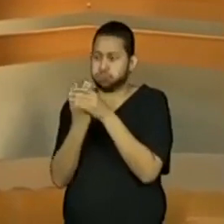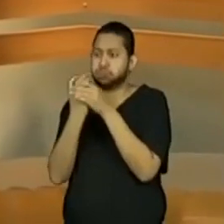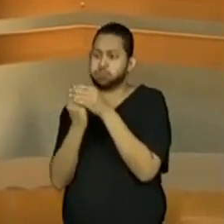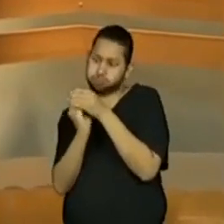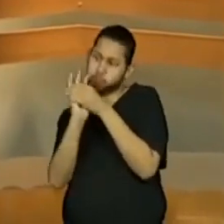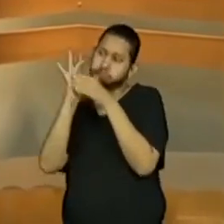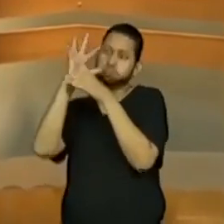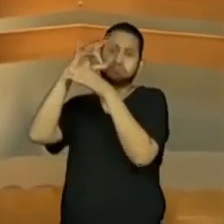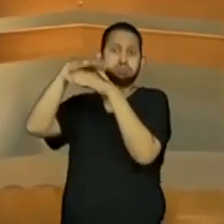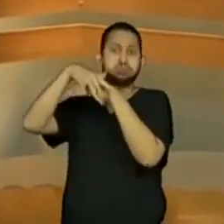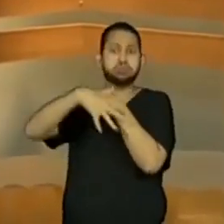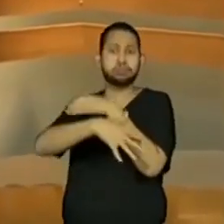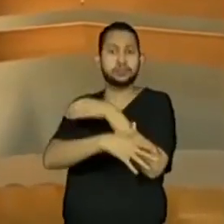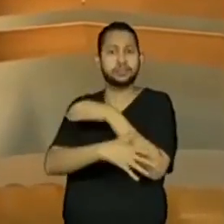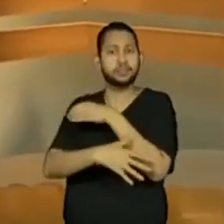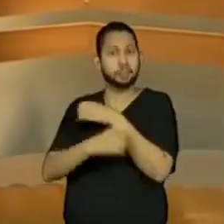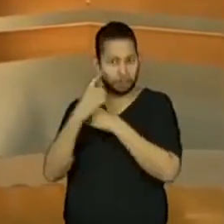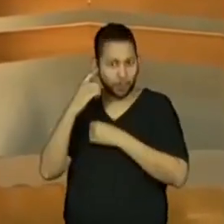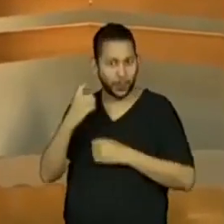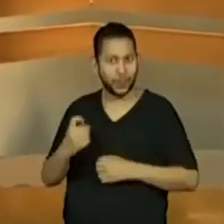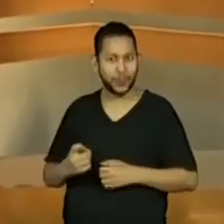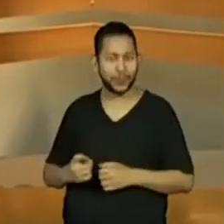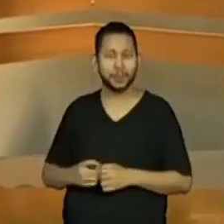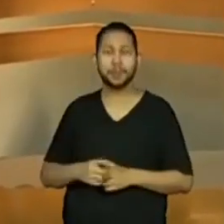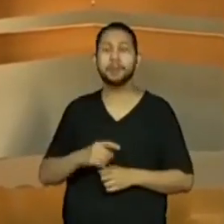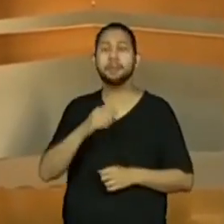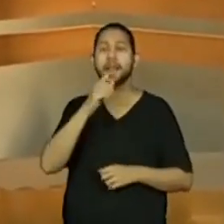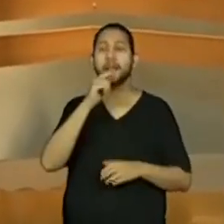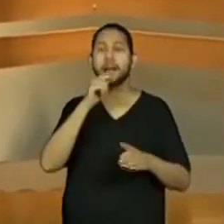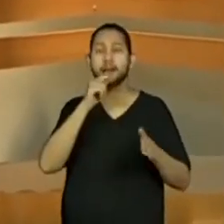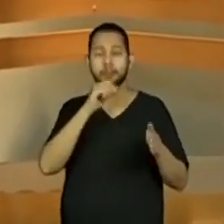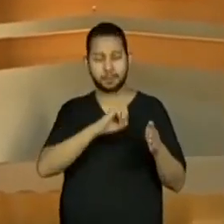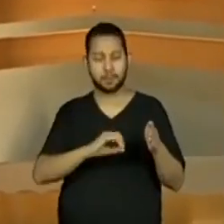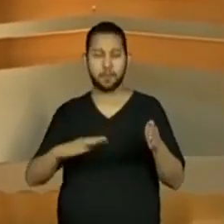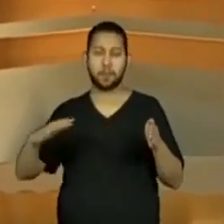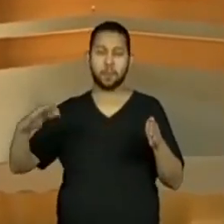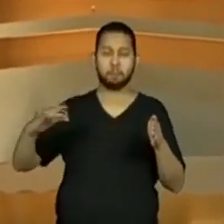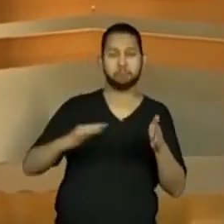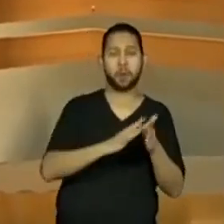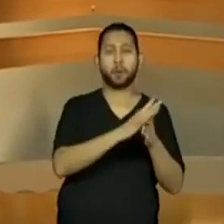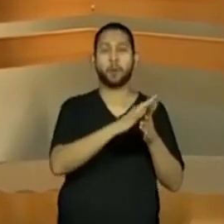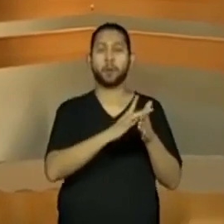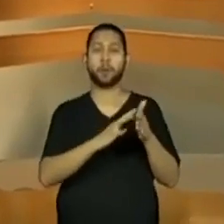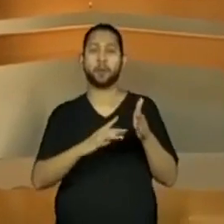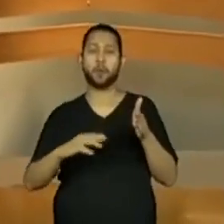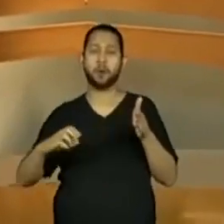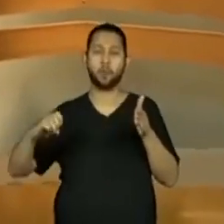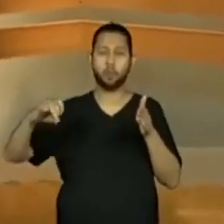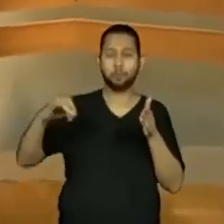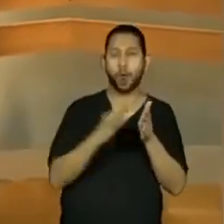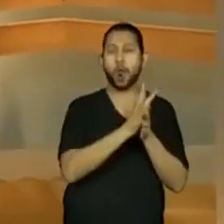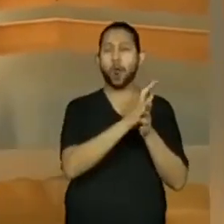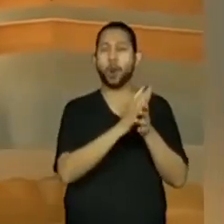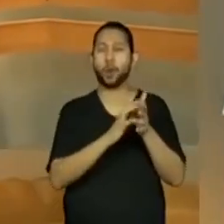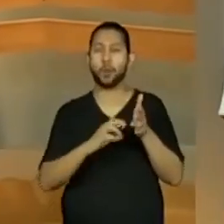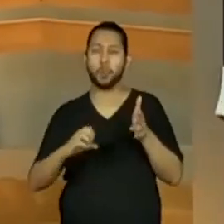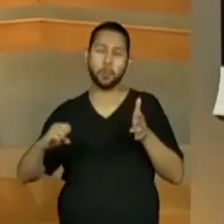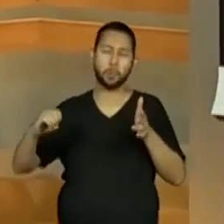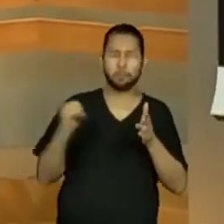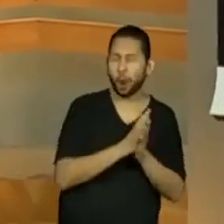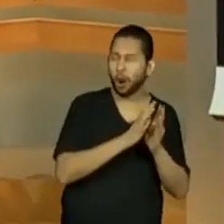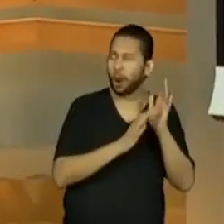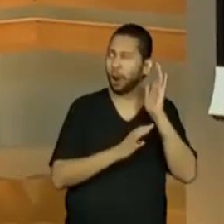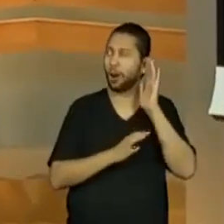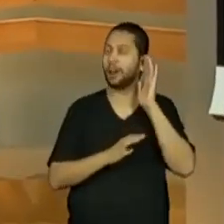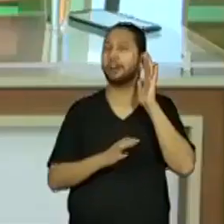E o som do mar, das ondas, né? Quem já esteve na praia, são sons maravilhosos para se